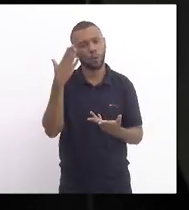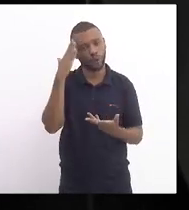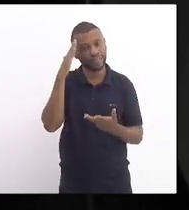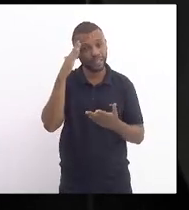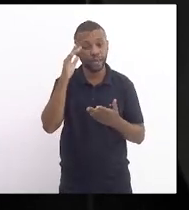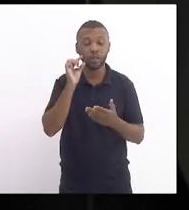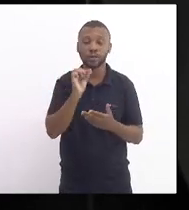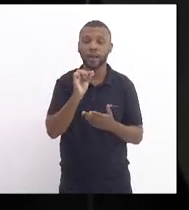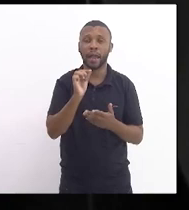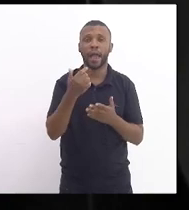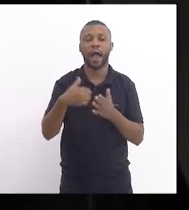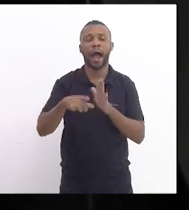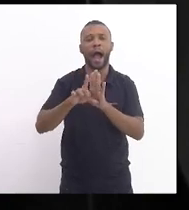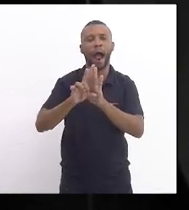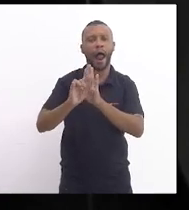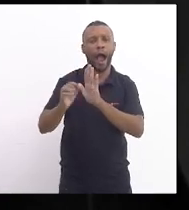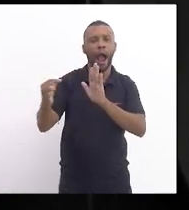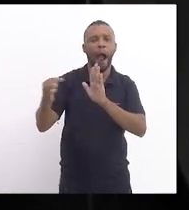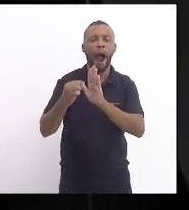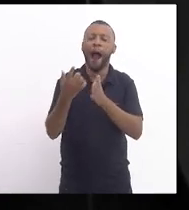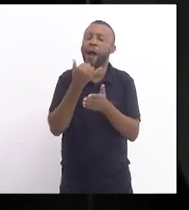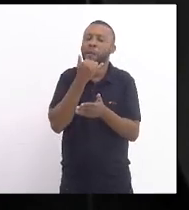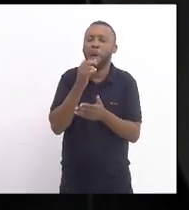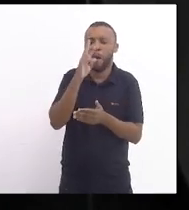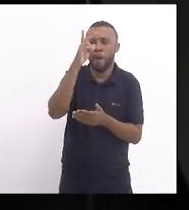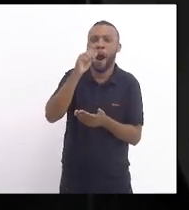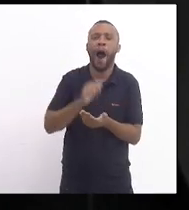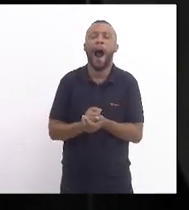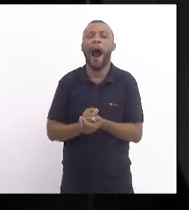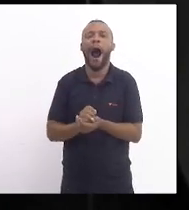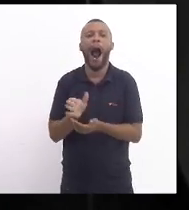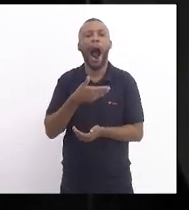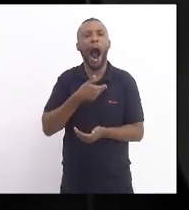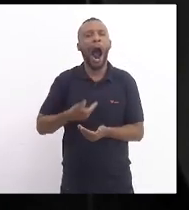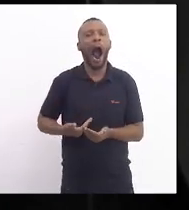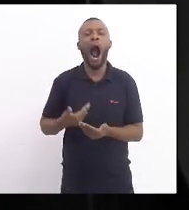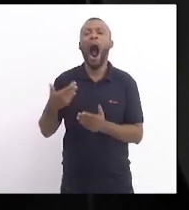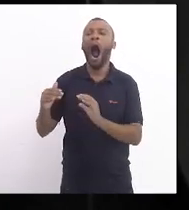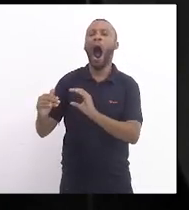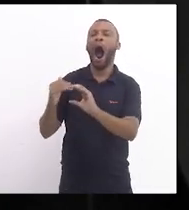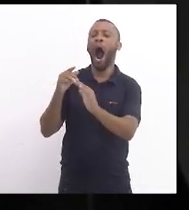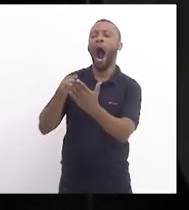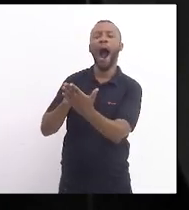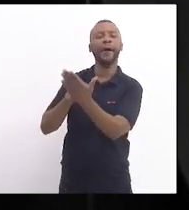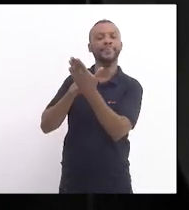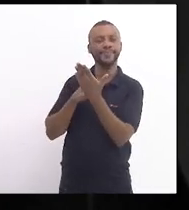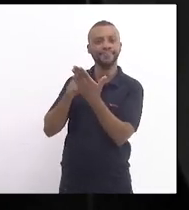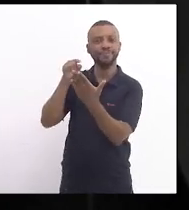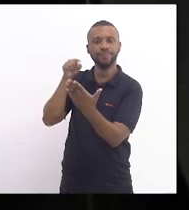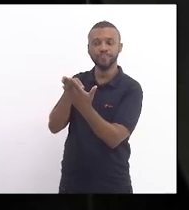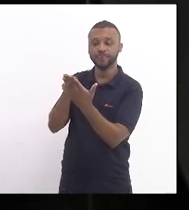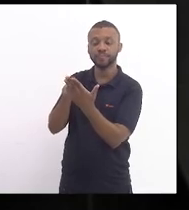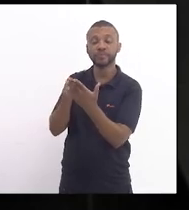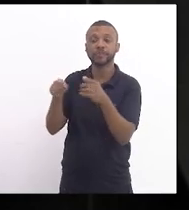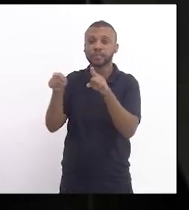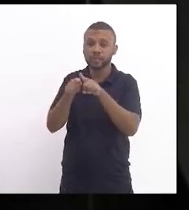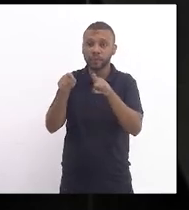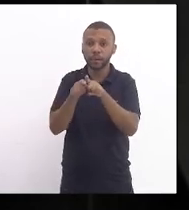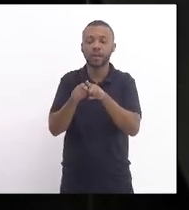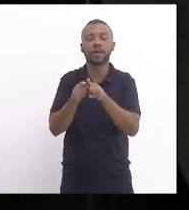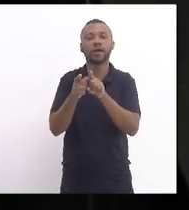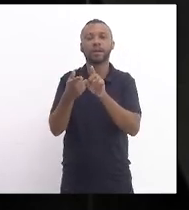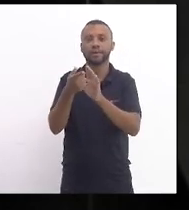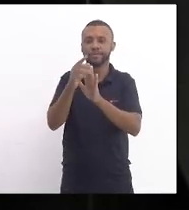que a lei a medida minha perdão a mensagem que foi apresentada EA mensagem que vai ser